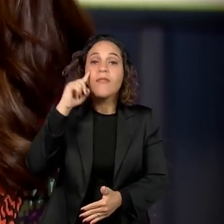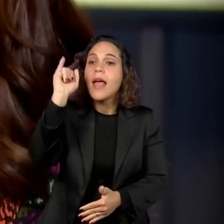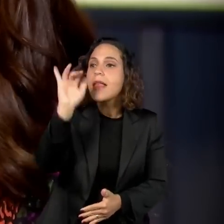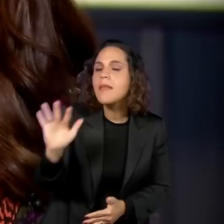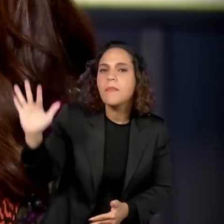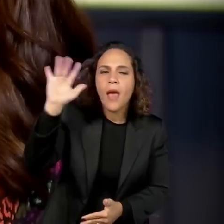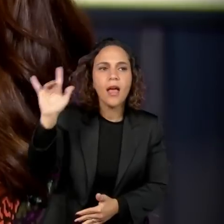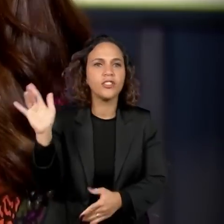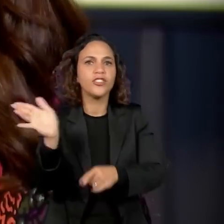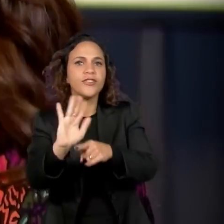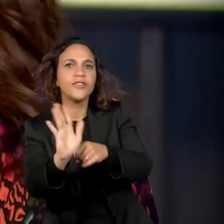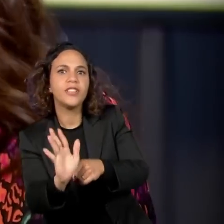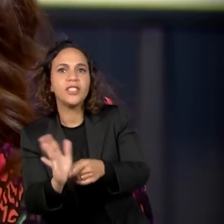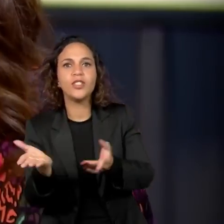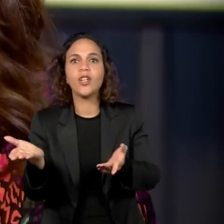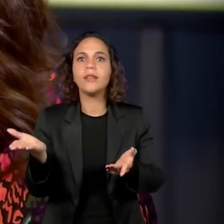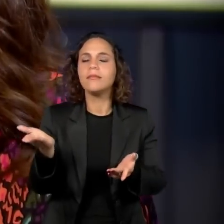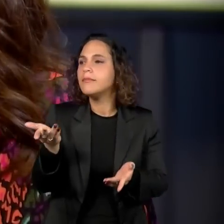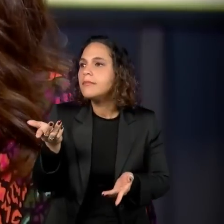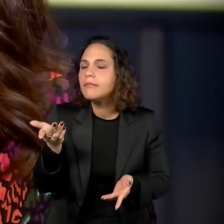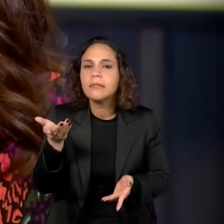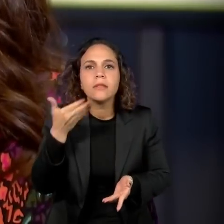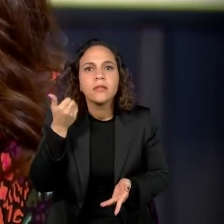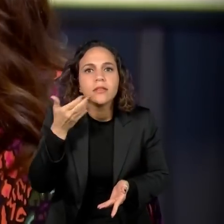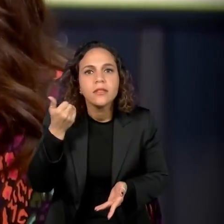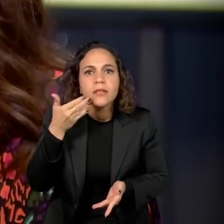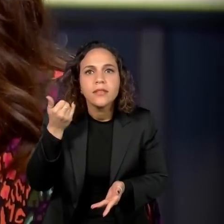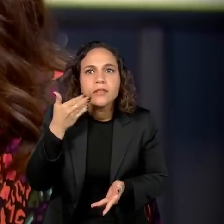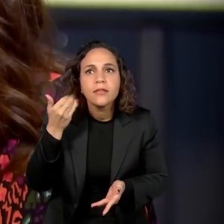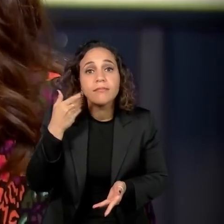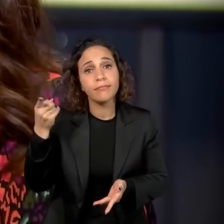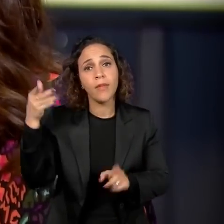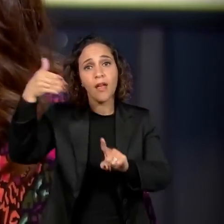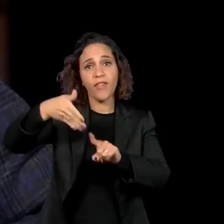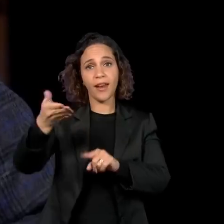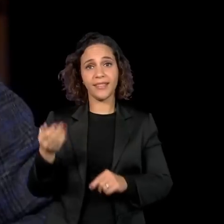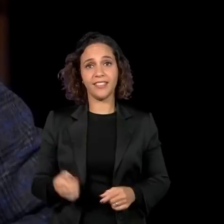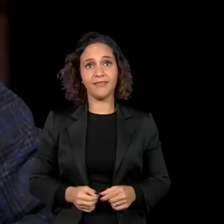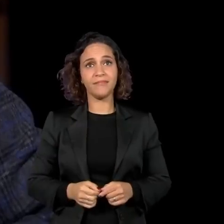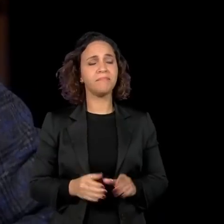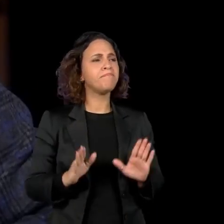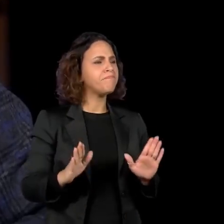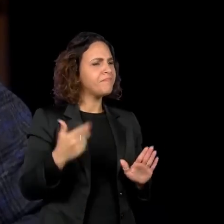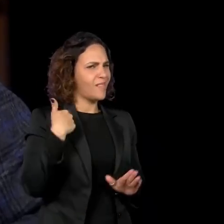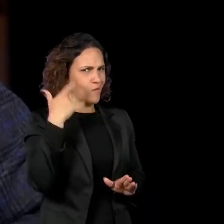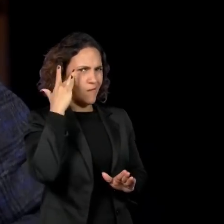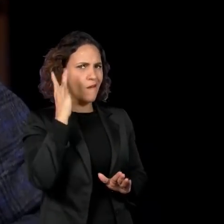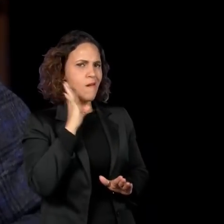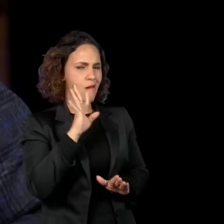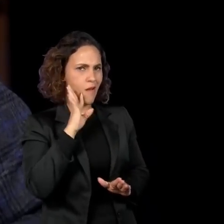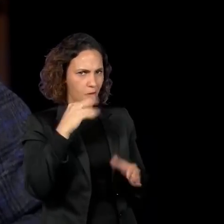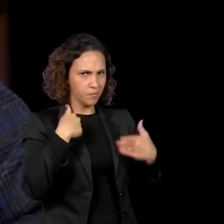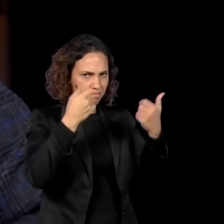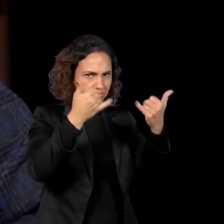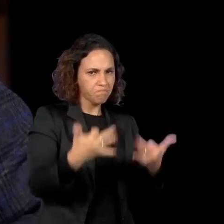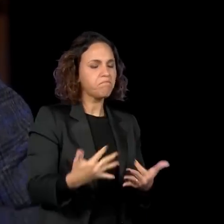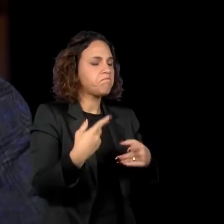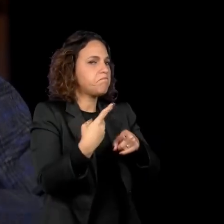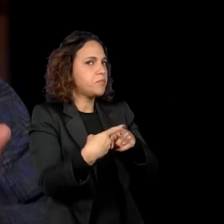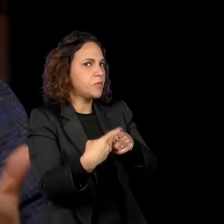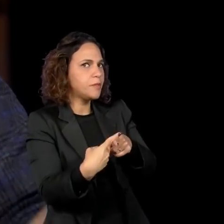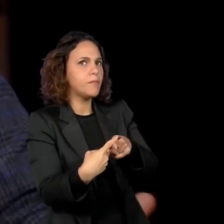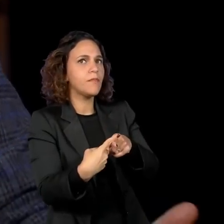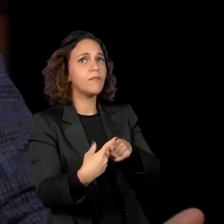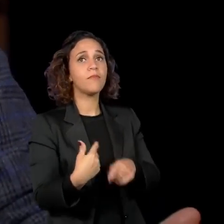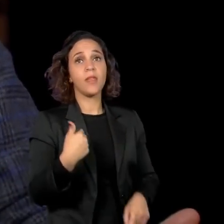Imagens, vídeos. Então, Que assim, doideira. essa é a referência. E eu acho legal eu falar, porque assim, eu